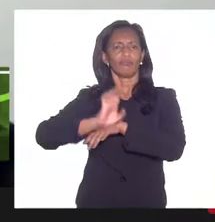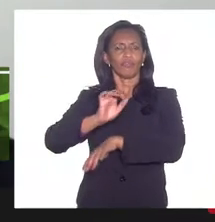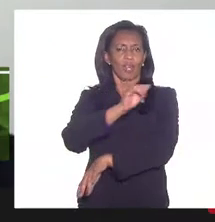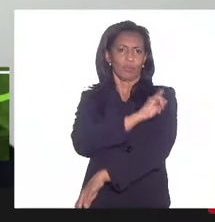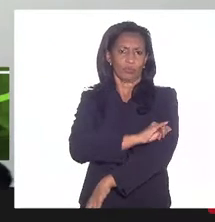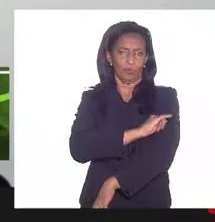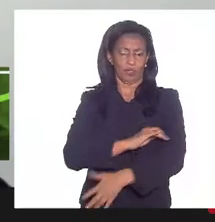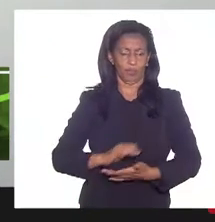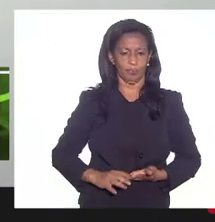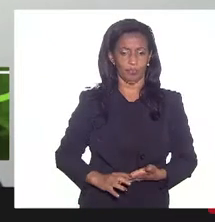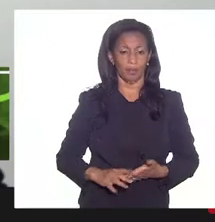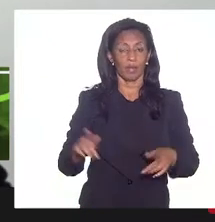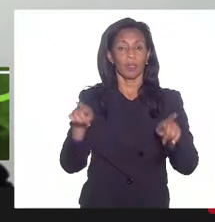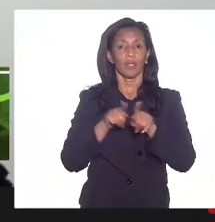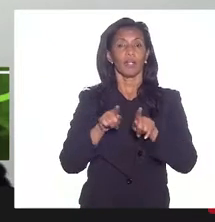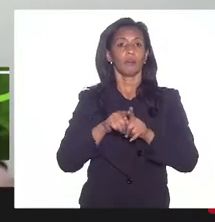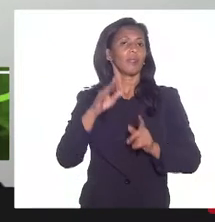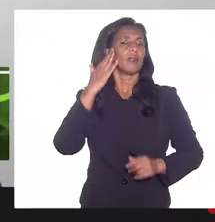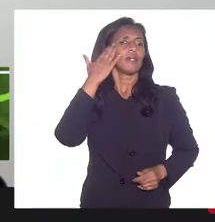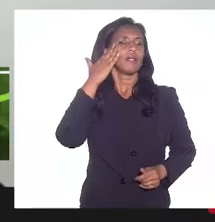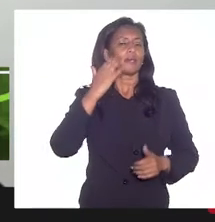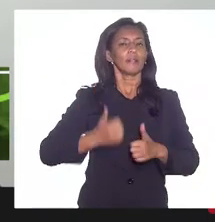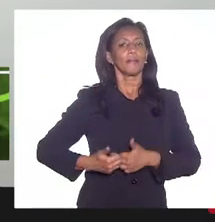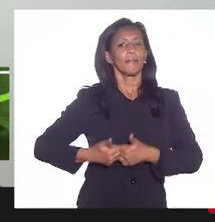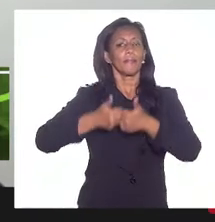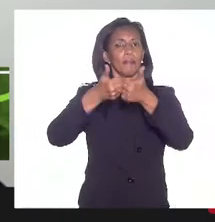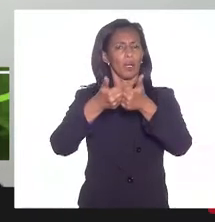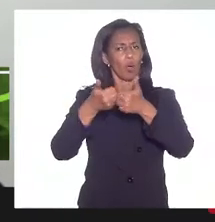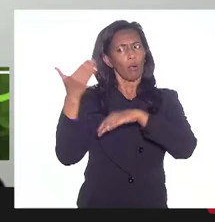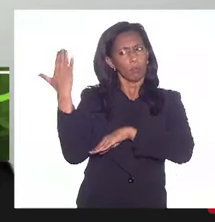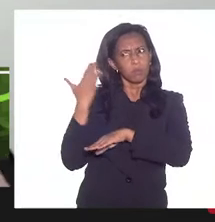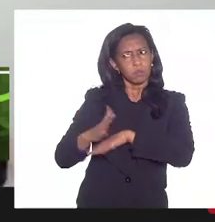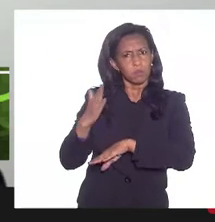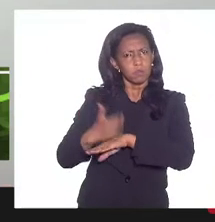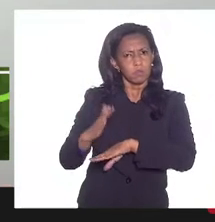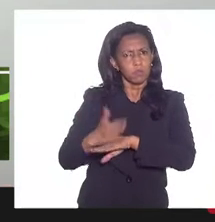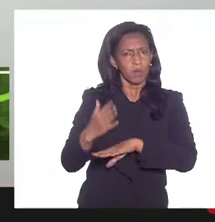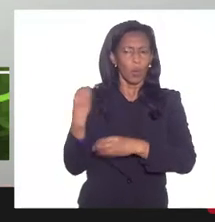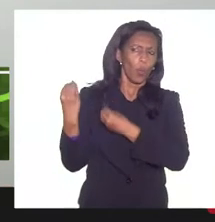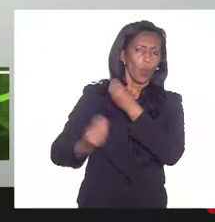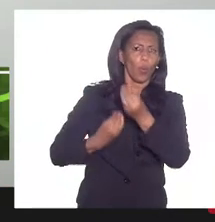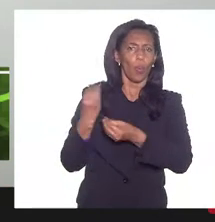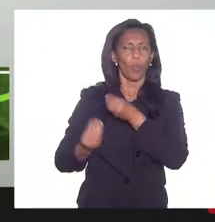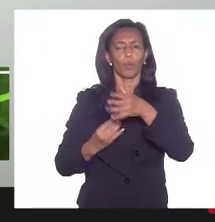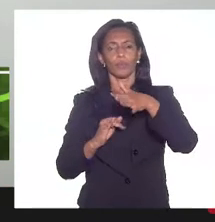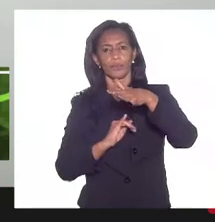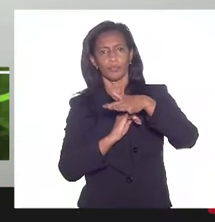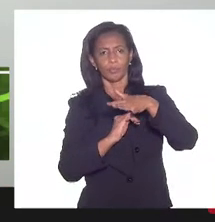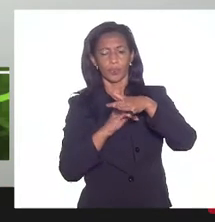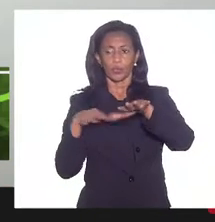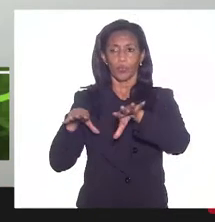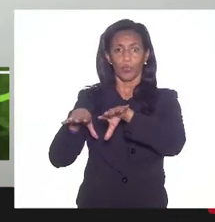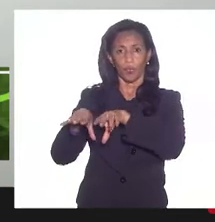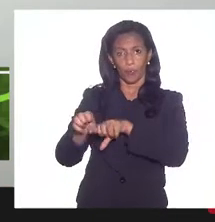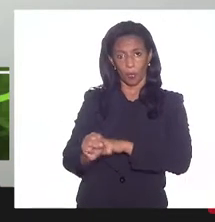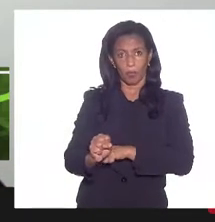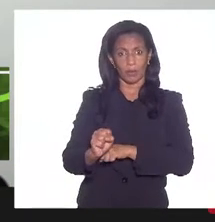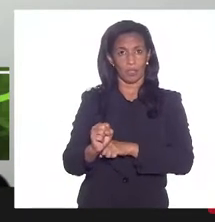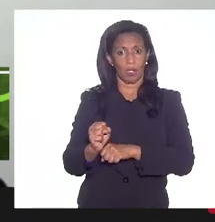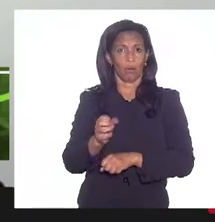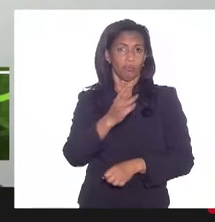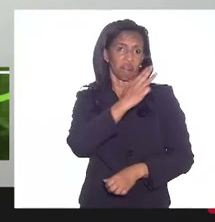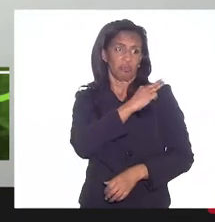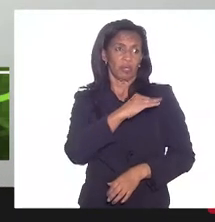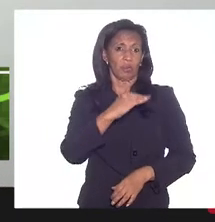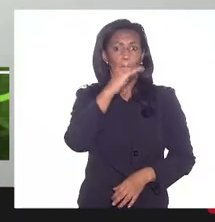Outro aspecto importante é entender muito melhor e praticar como que as nossas instituições de formação, de ensino superior,